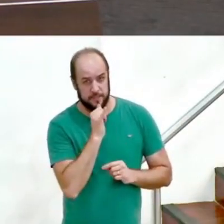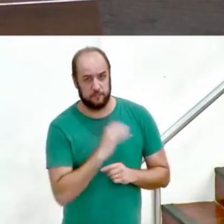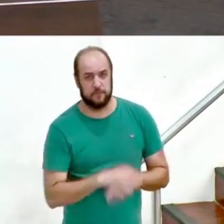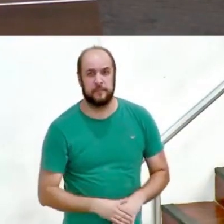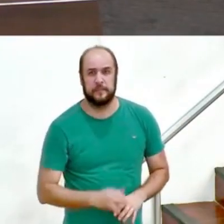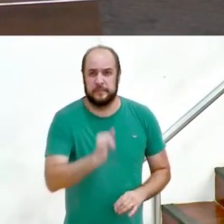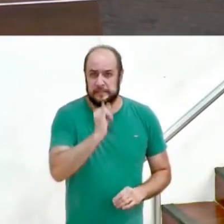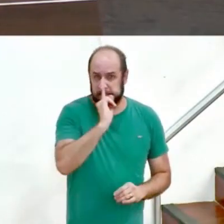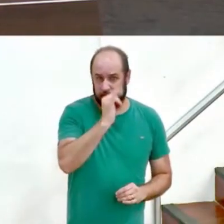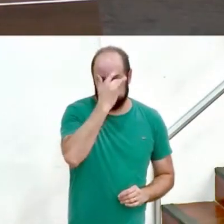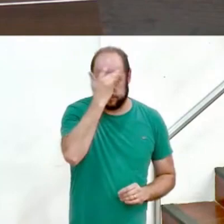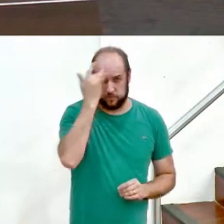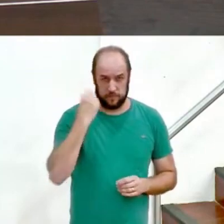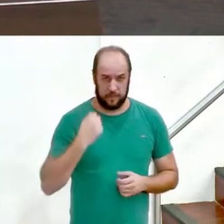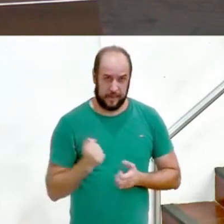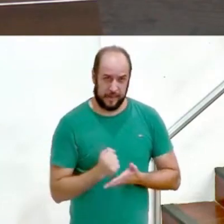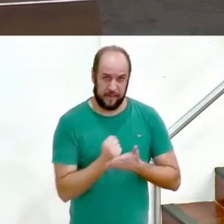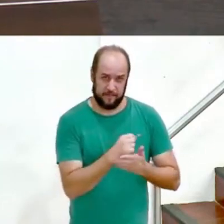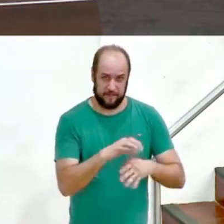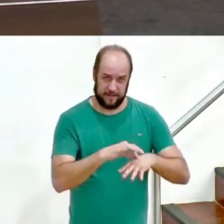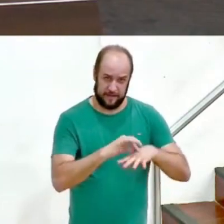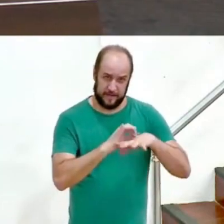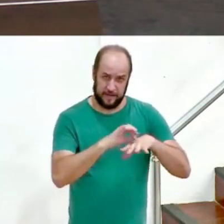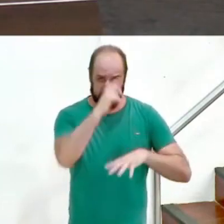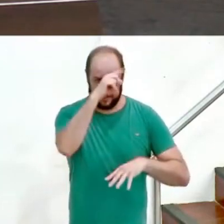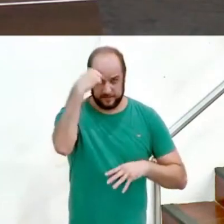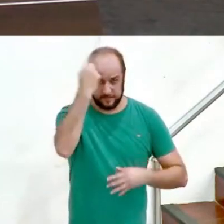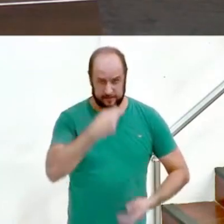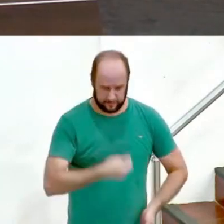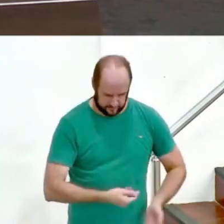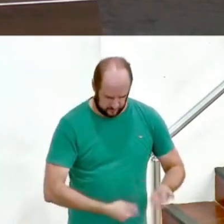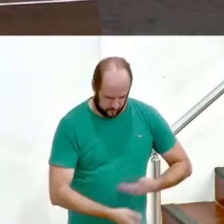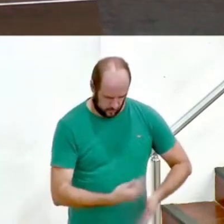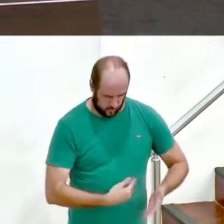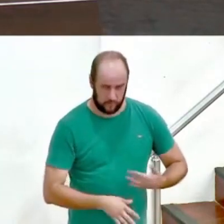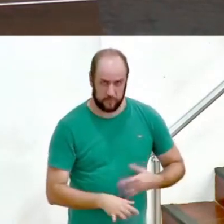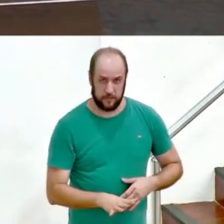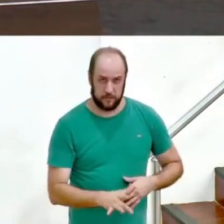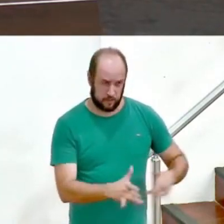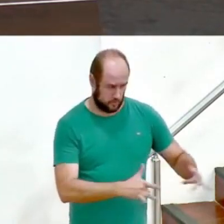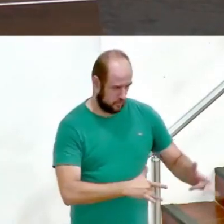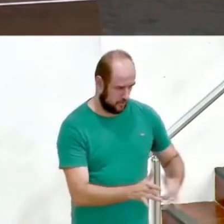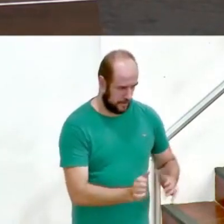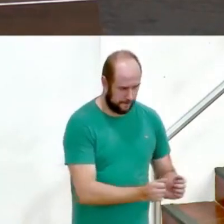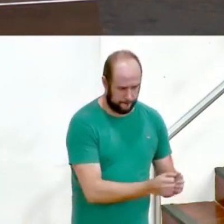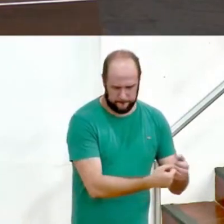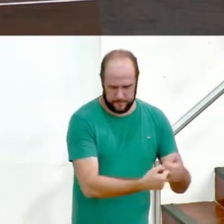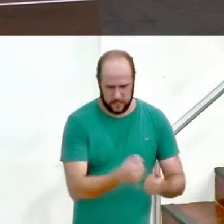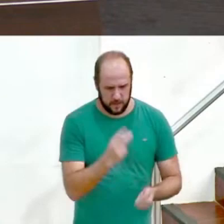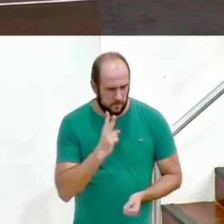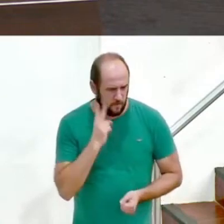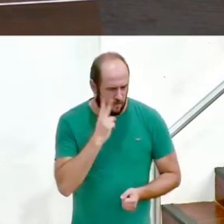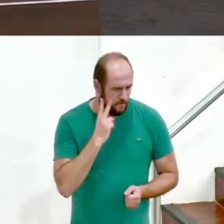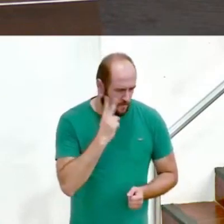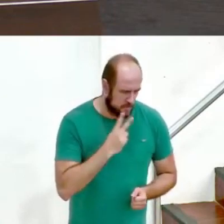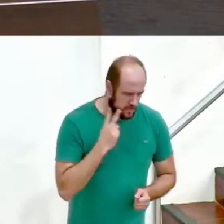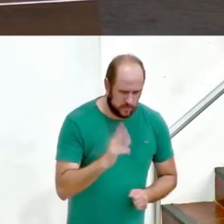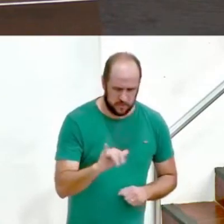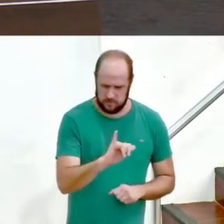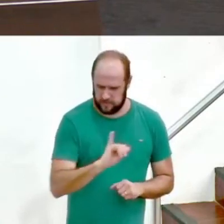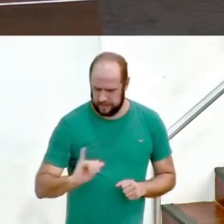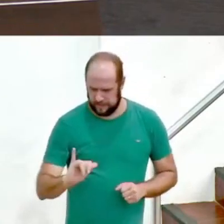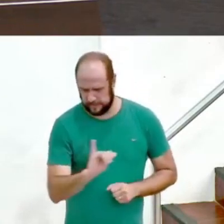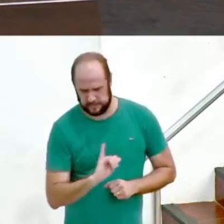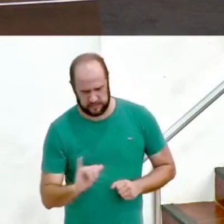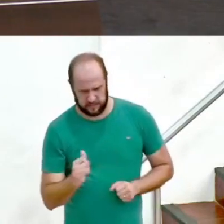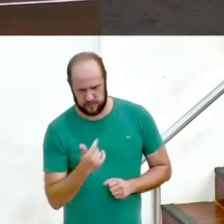alguém leva carne santificada na borda de sua roupa e ela vier a tocar pão, vinho, azeite